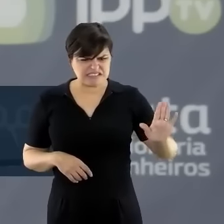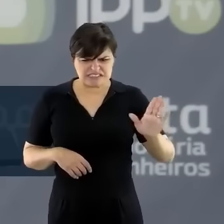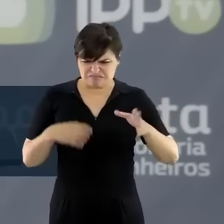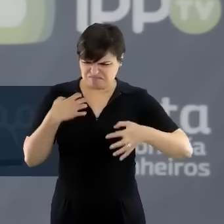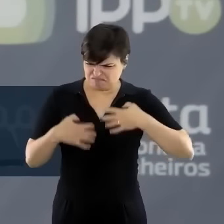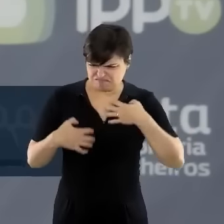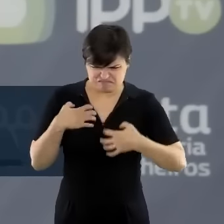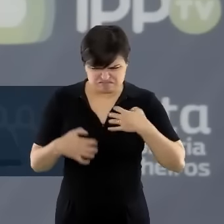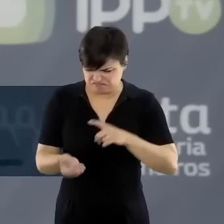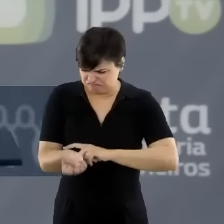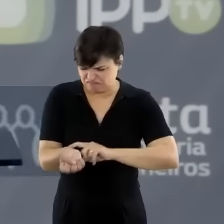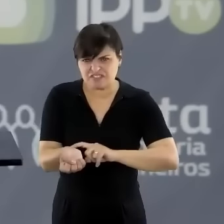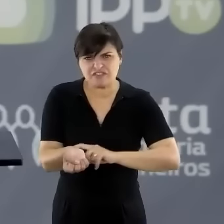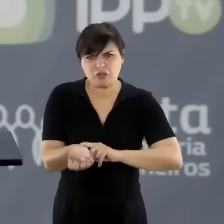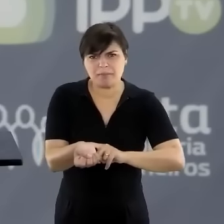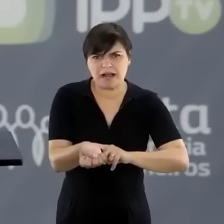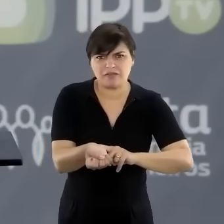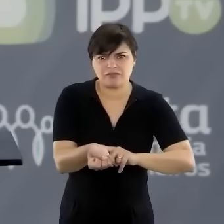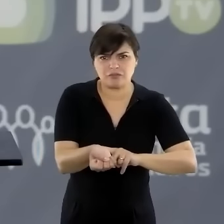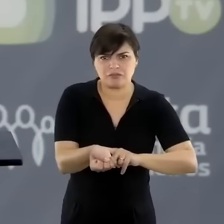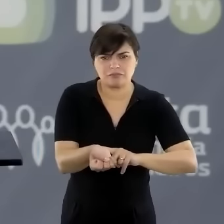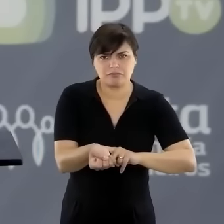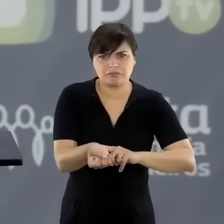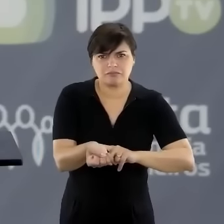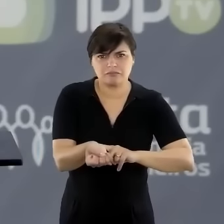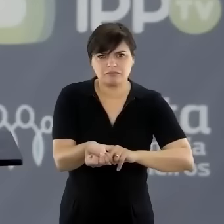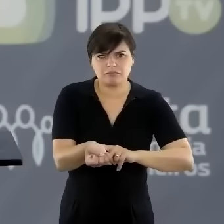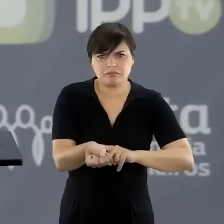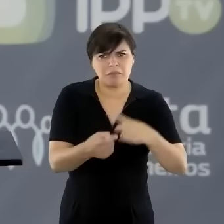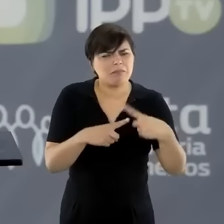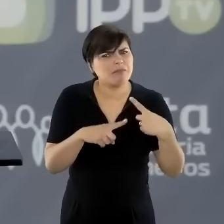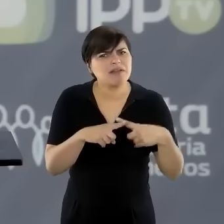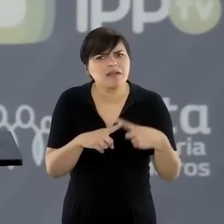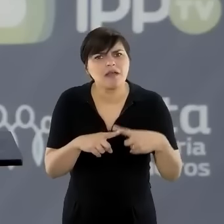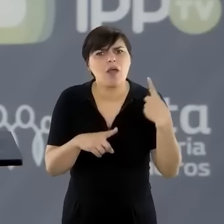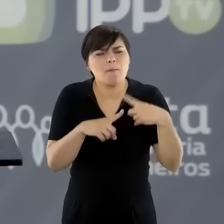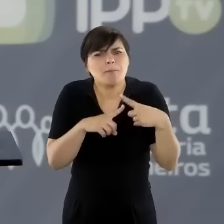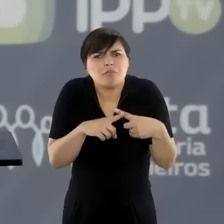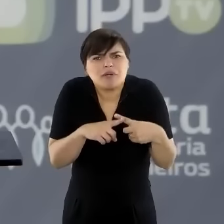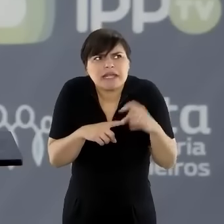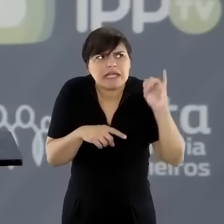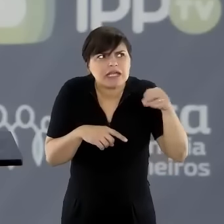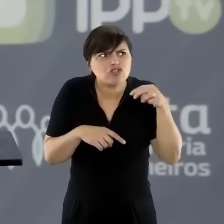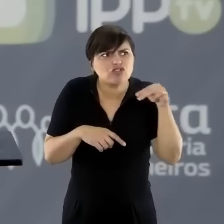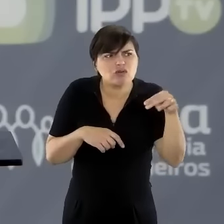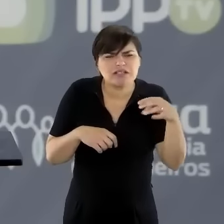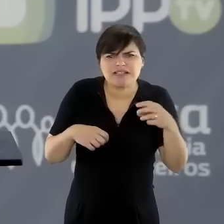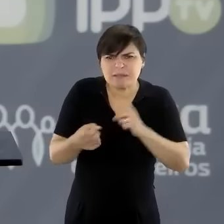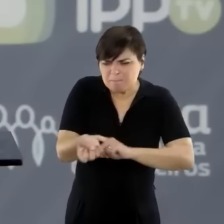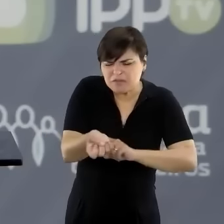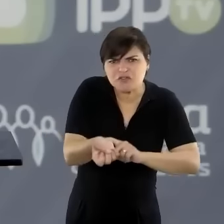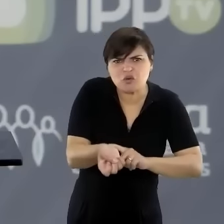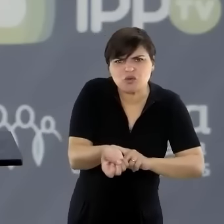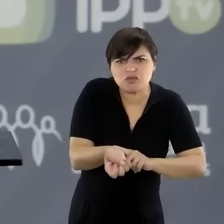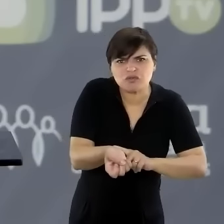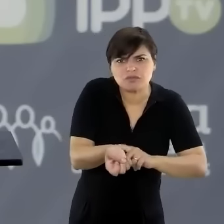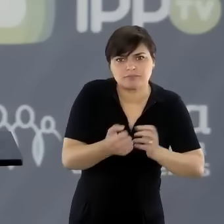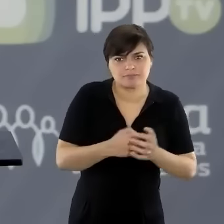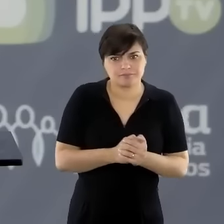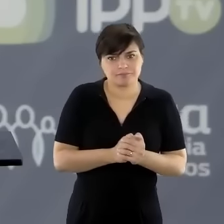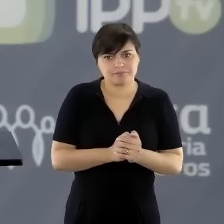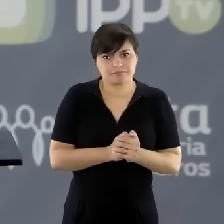irado com isso com isso o quê O que que levou Jonas a ficar extremamente irado é o texto